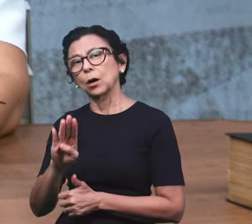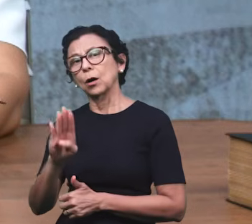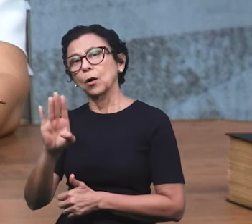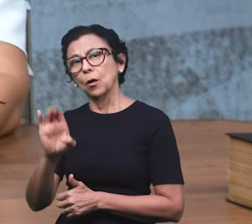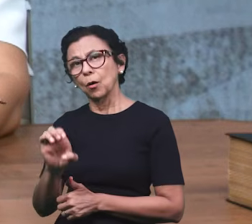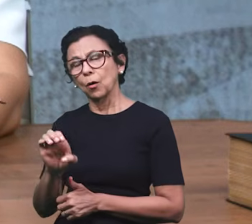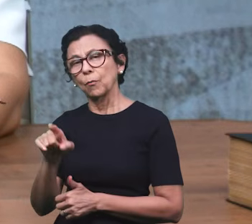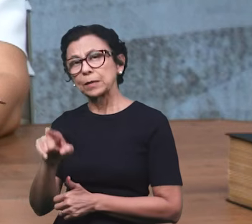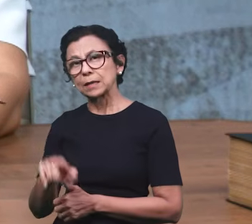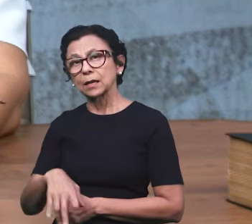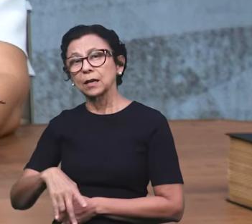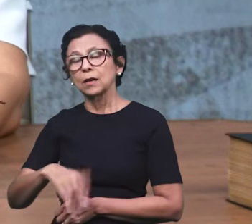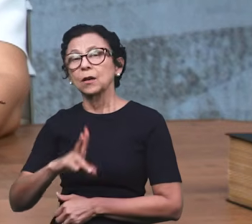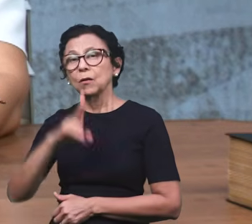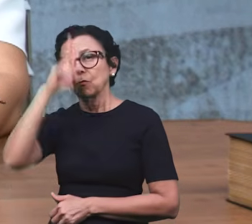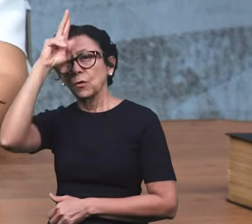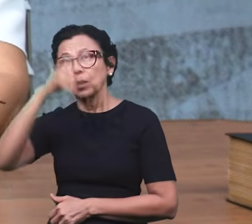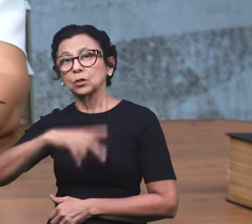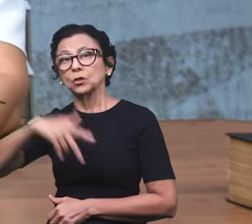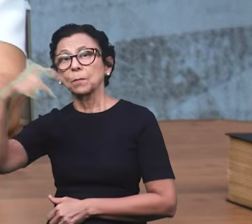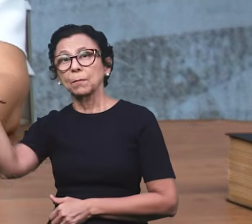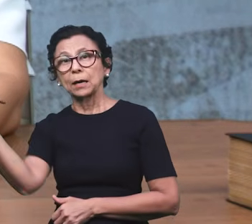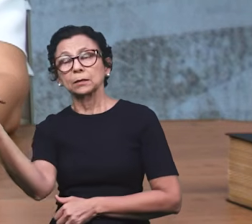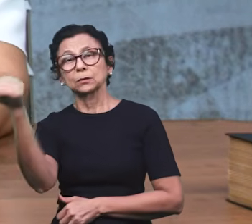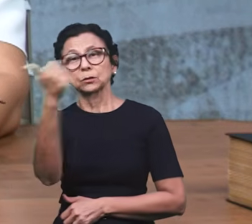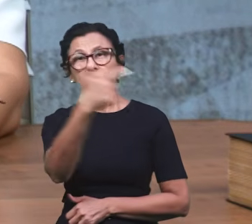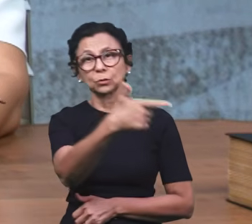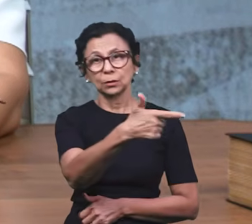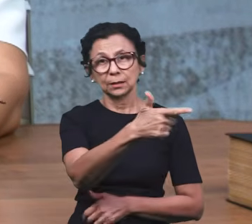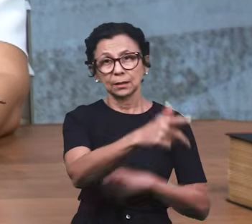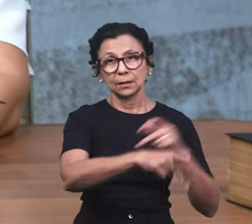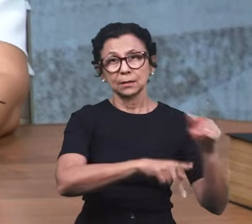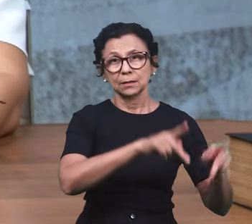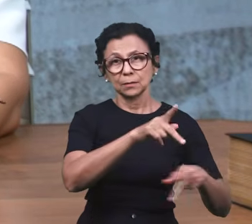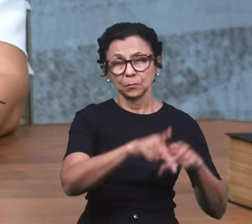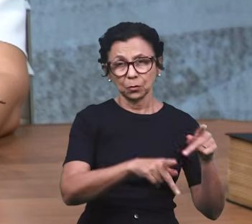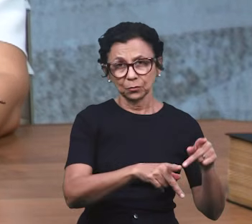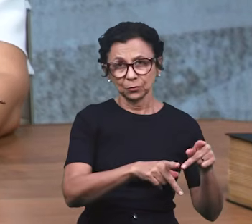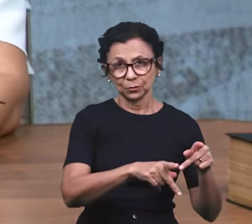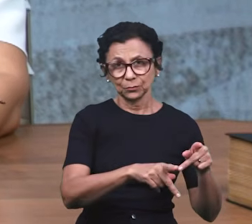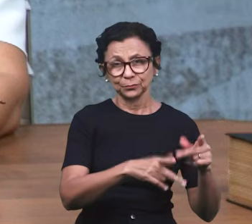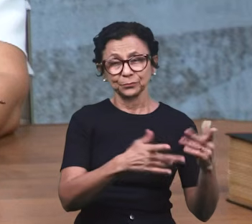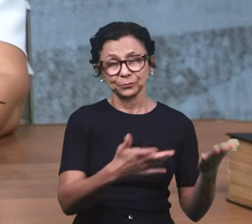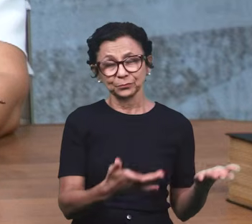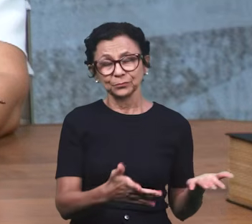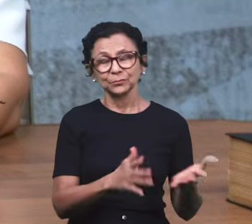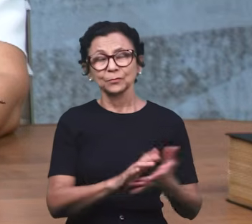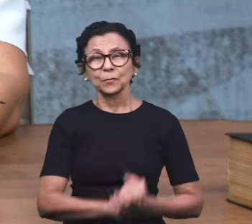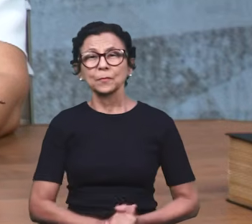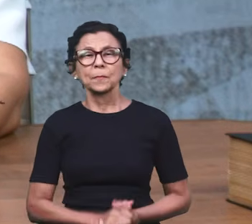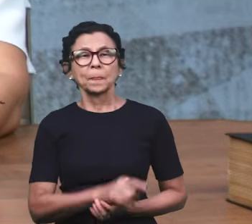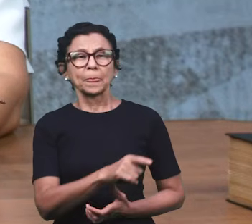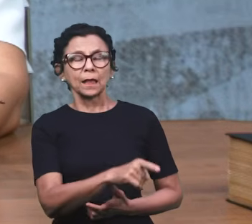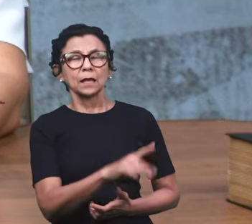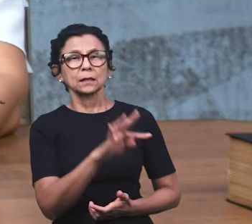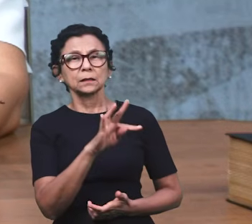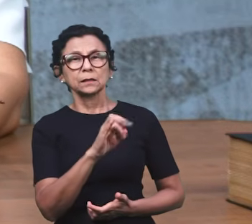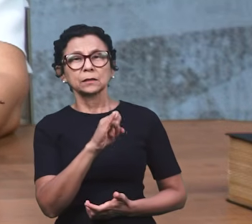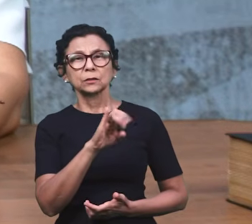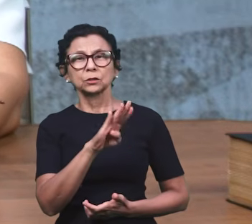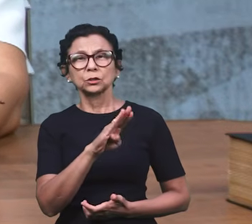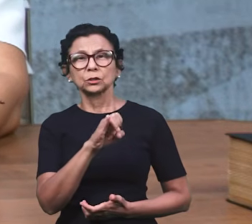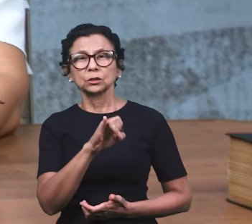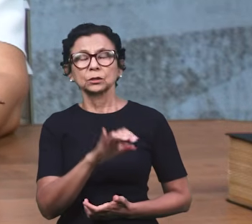mais forte do que o povo que seguia Atibne, filho de Ginate. E Tibne morreu e